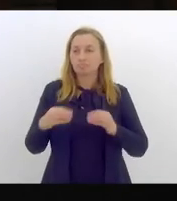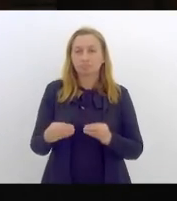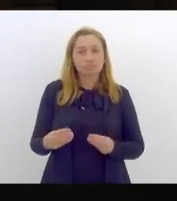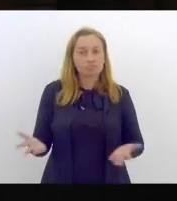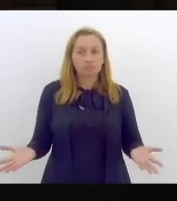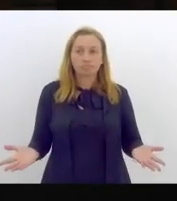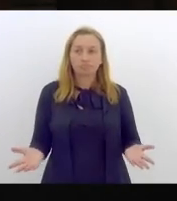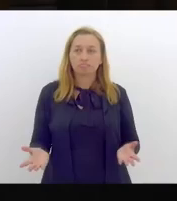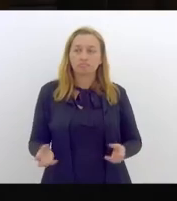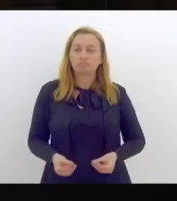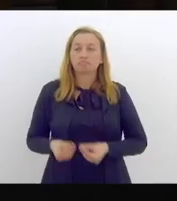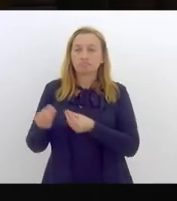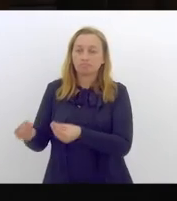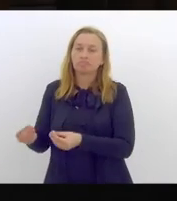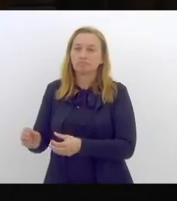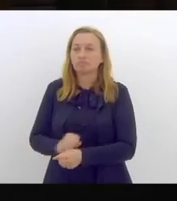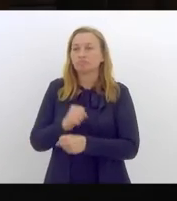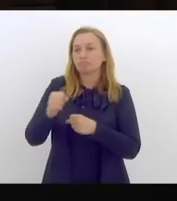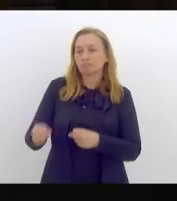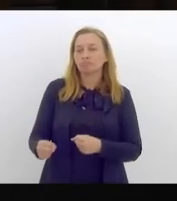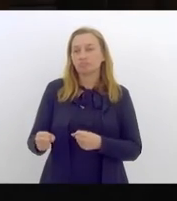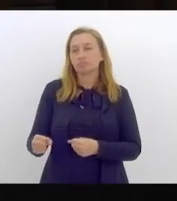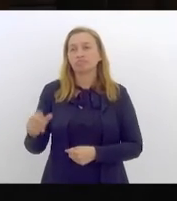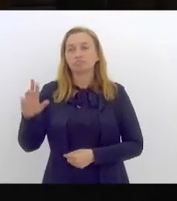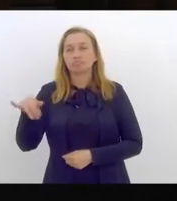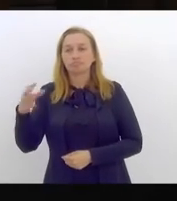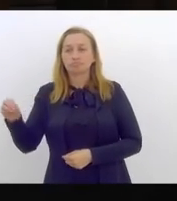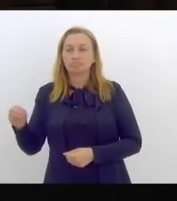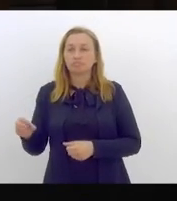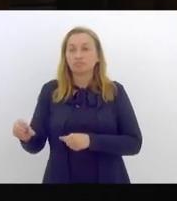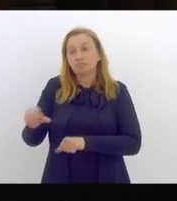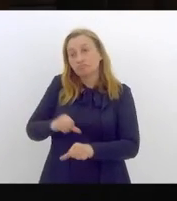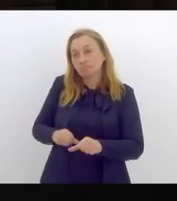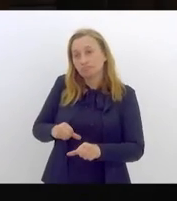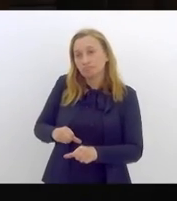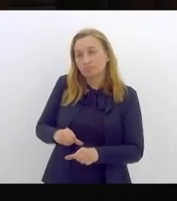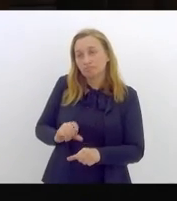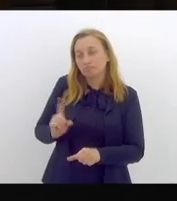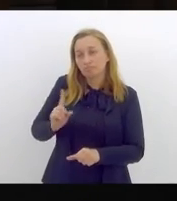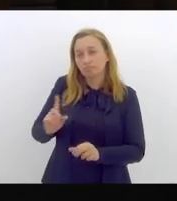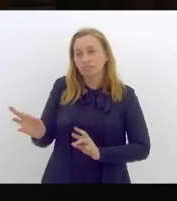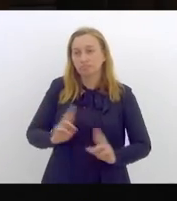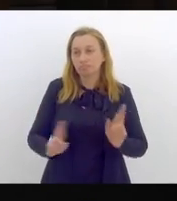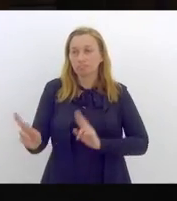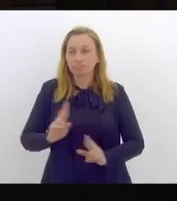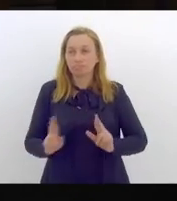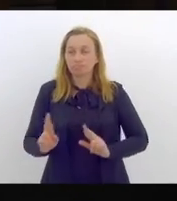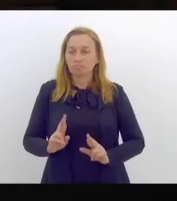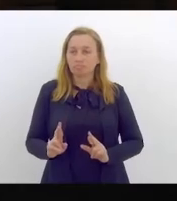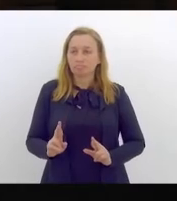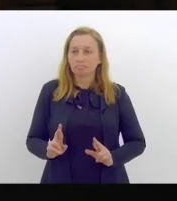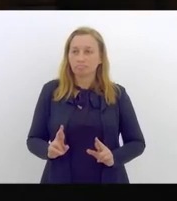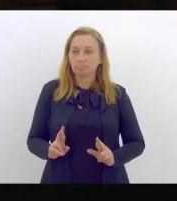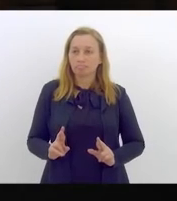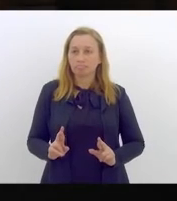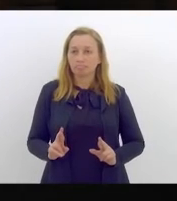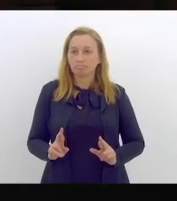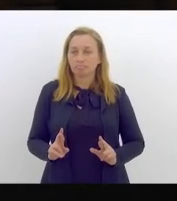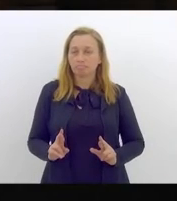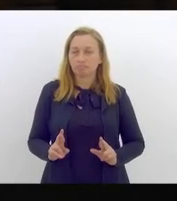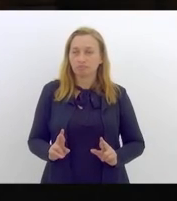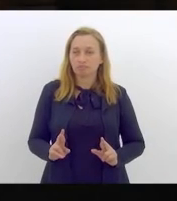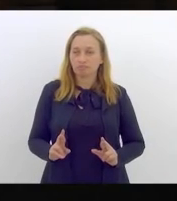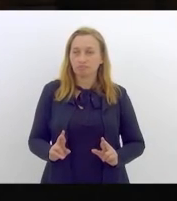disso para dar esse poder para a União. Em contrapartida, isso não é uma relação de uma única, isso deveria ser via dupla.